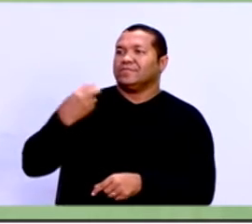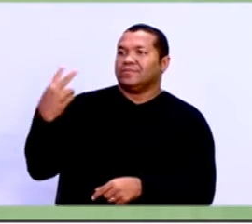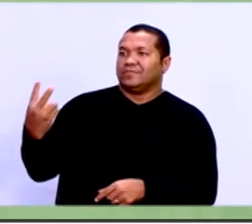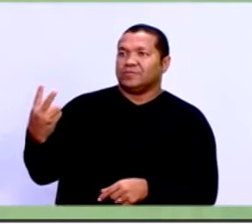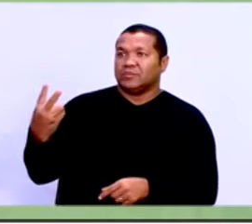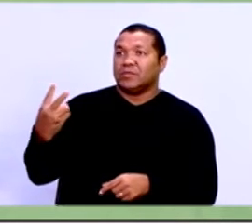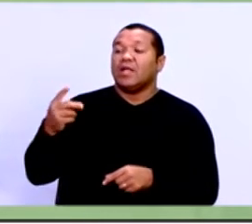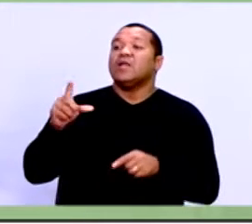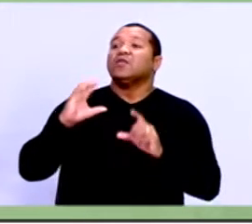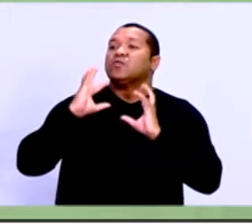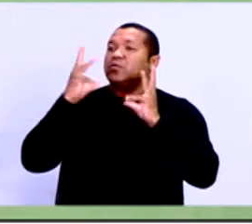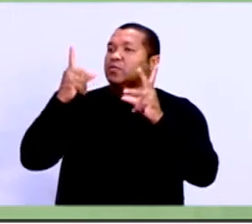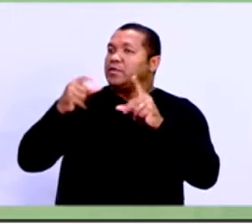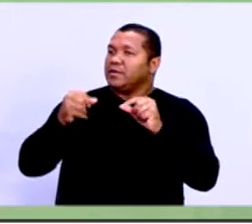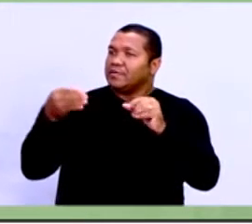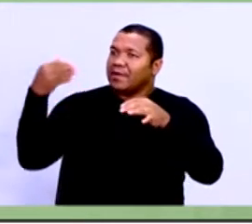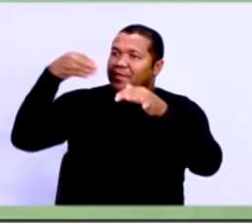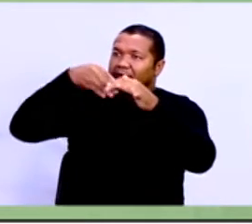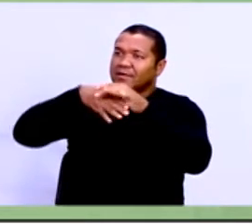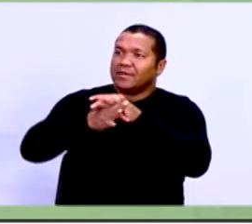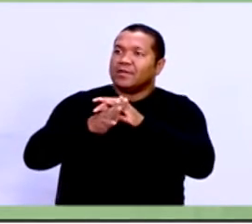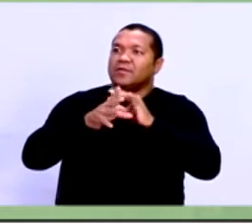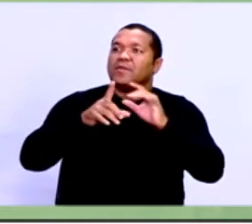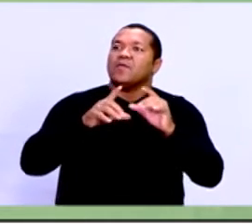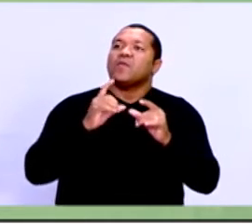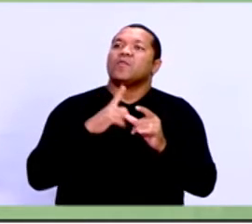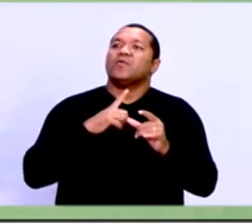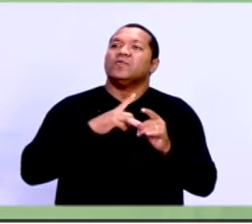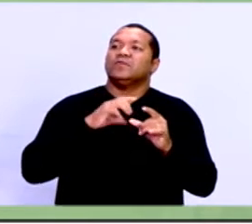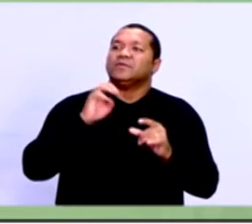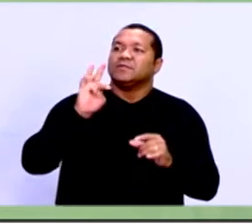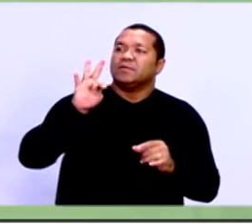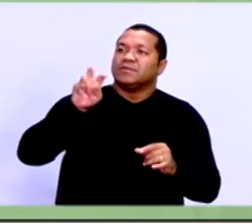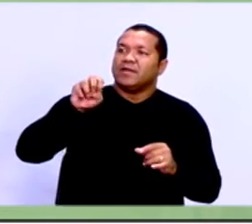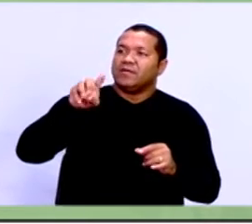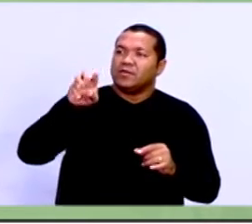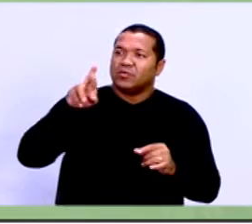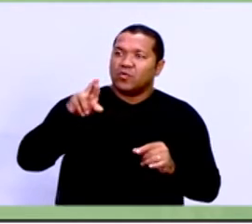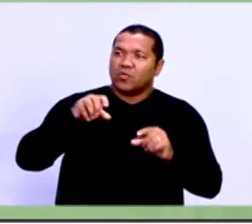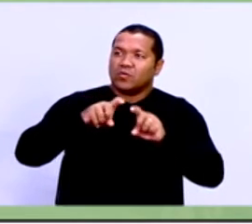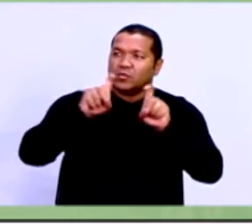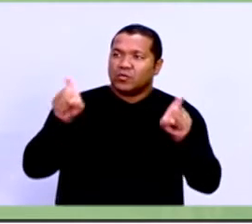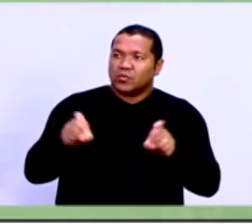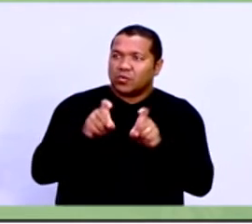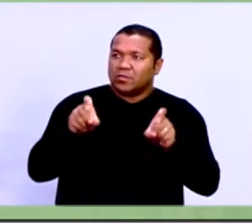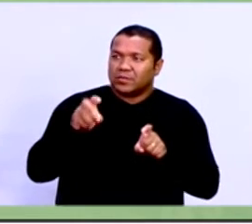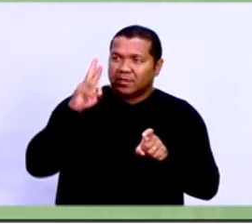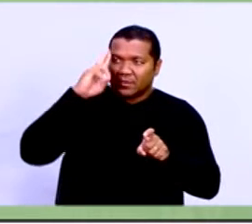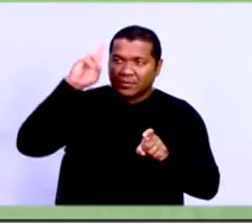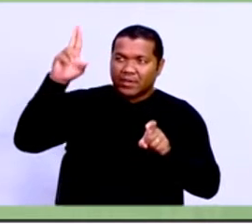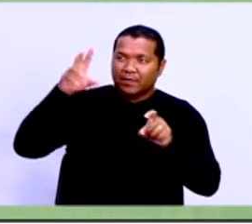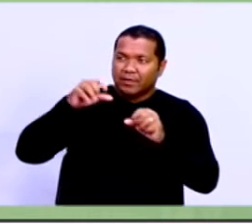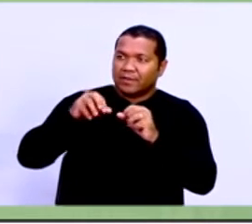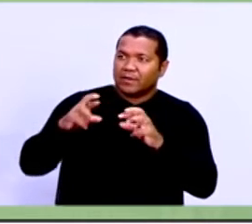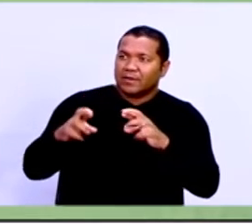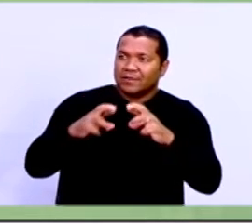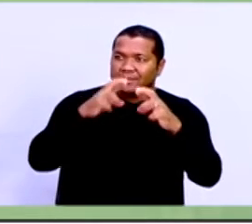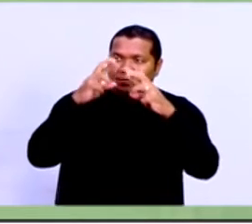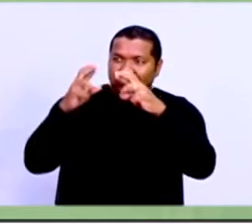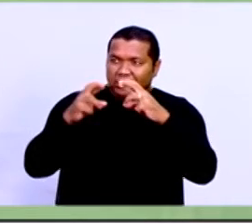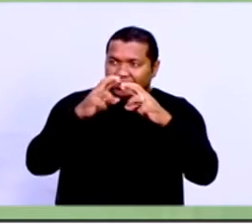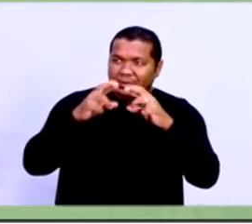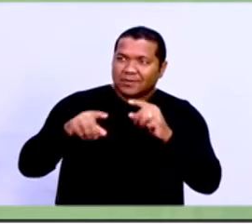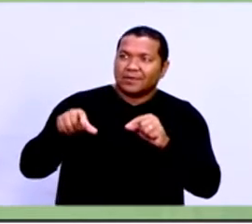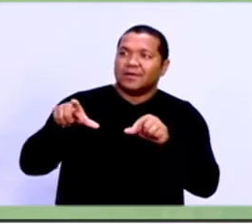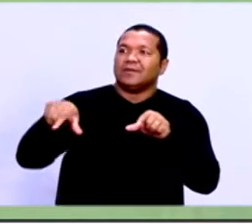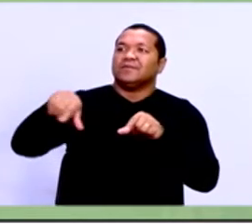local tanto para tirar a senha quanto às informações que vão pra tv corporativa e vai